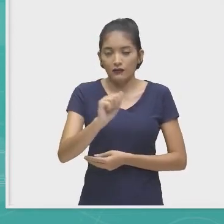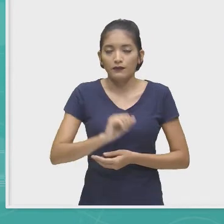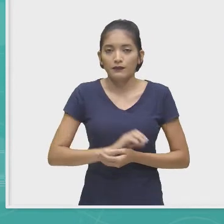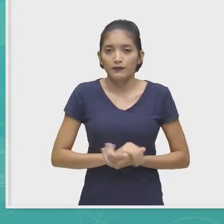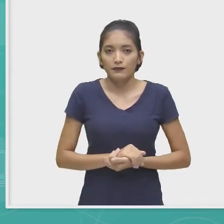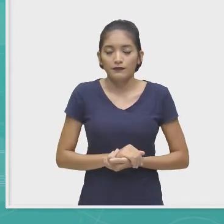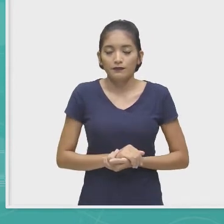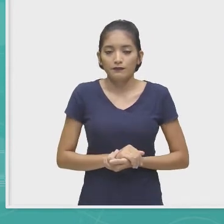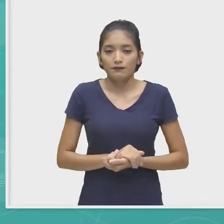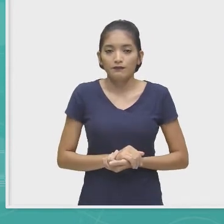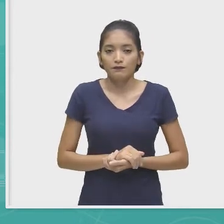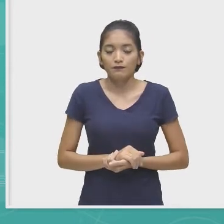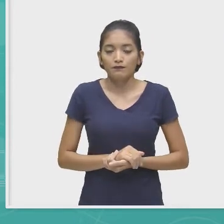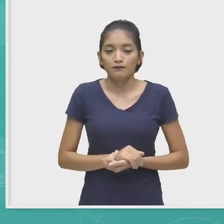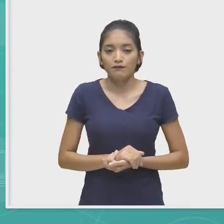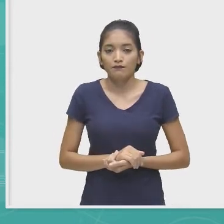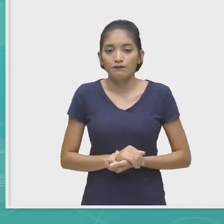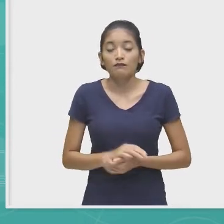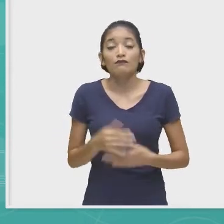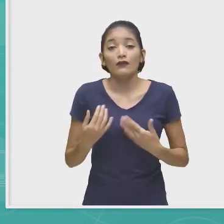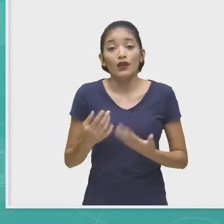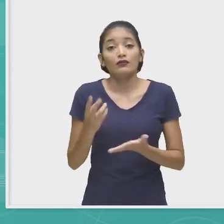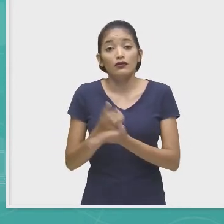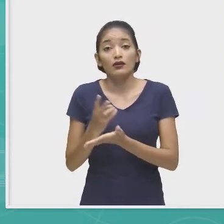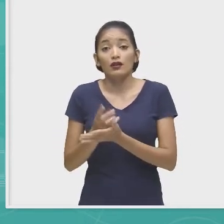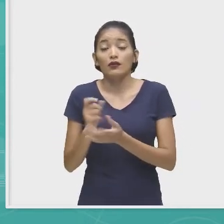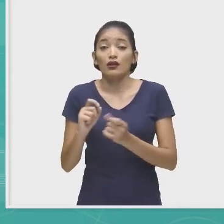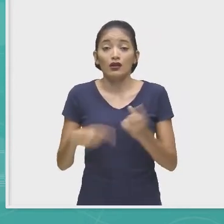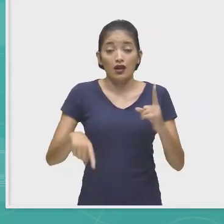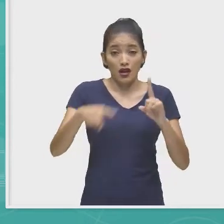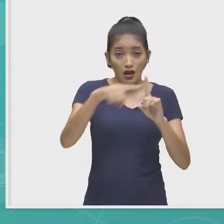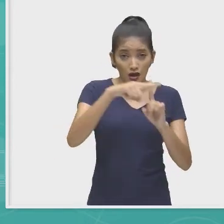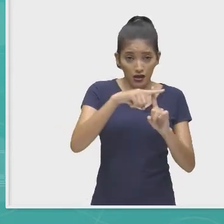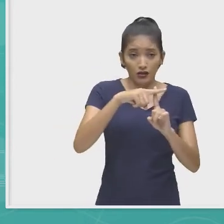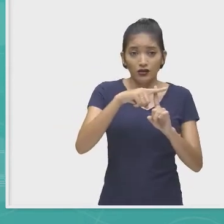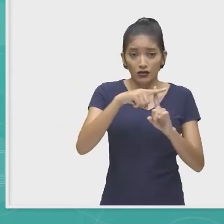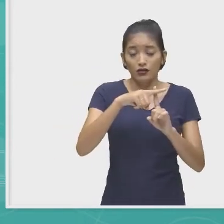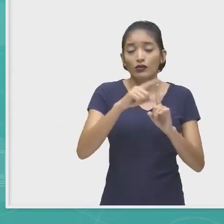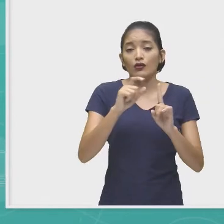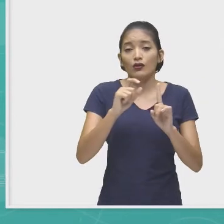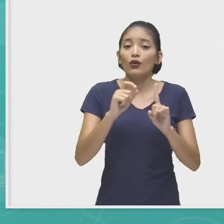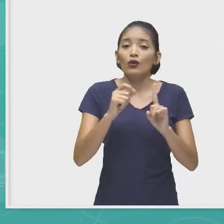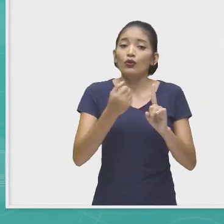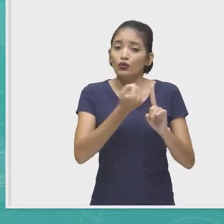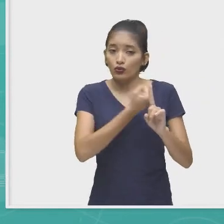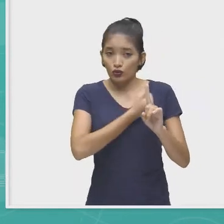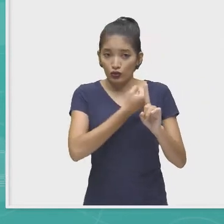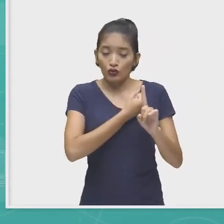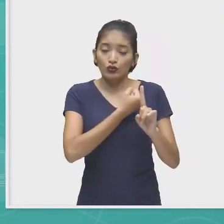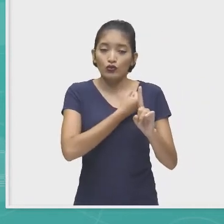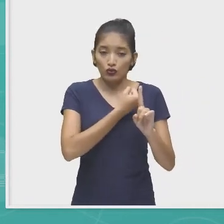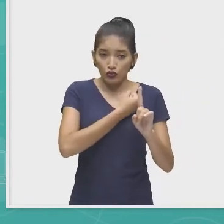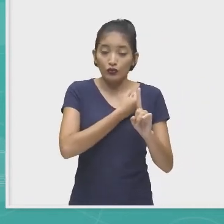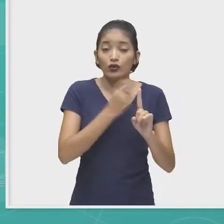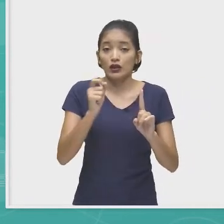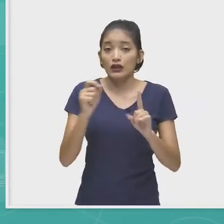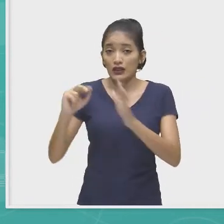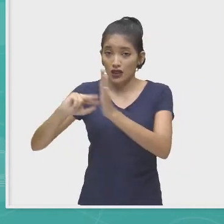E toda vez que eu efetuo a adição entre o resultado da operação, que é a